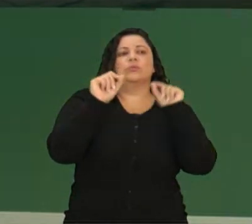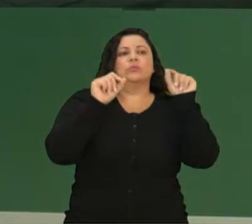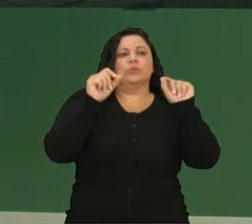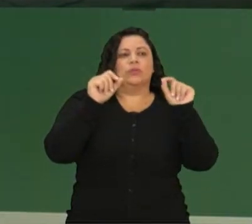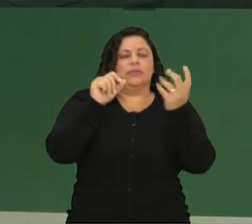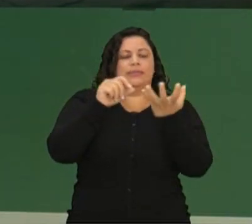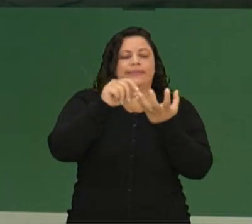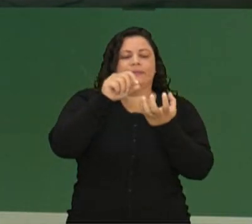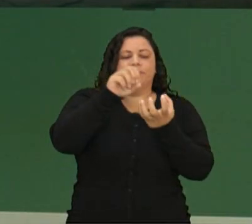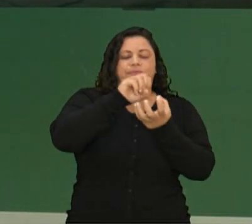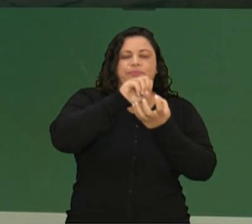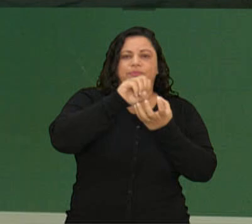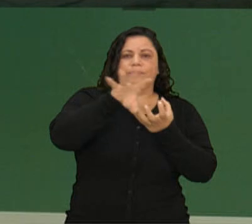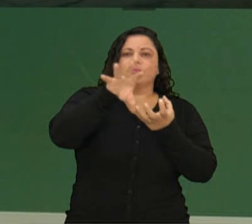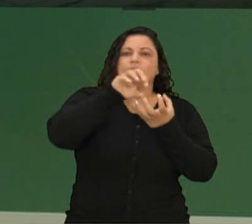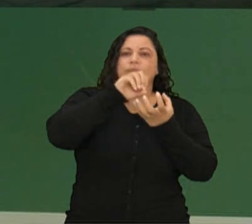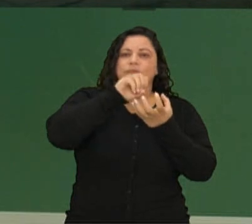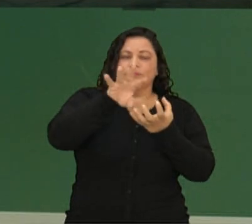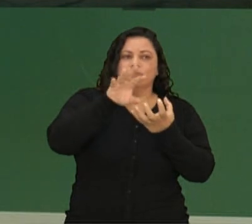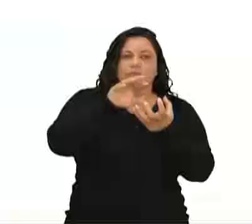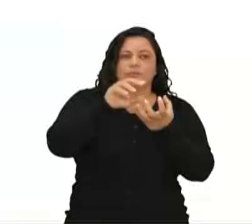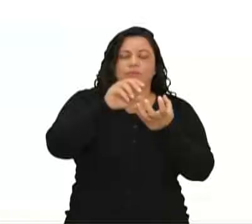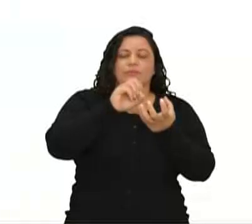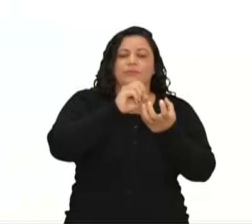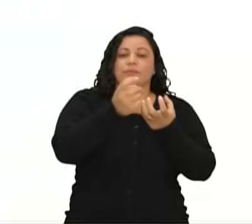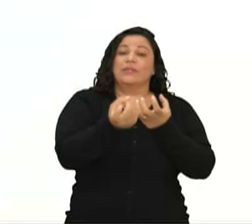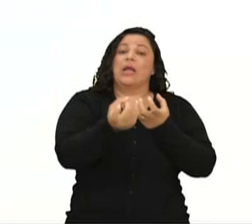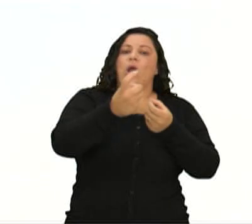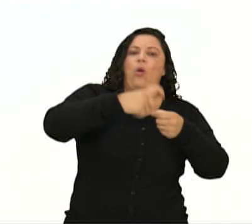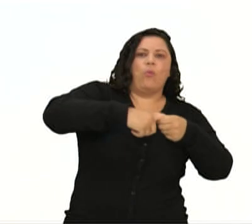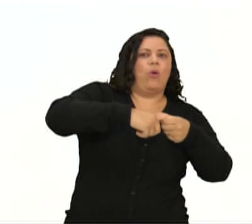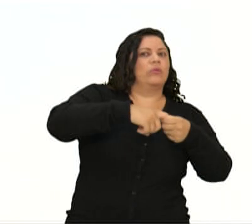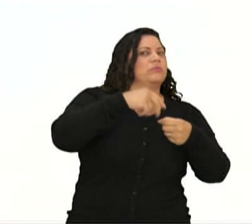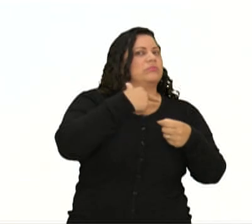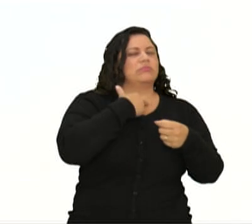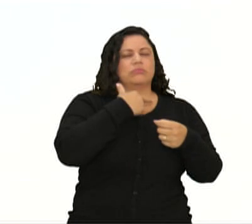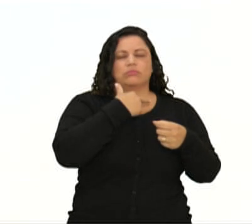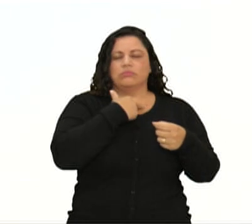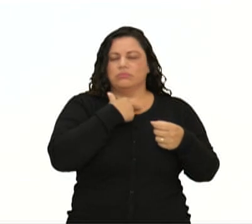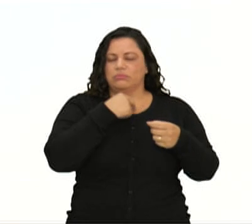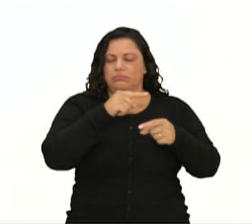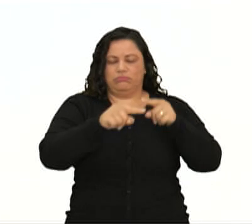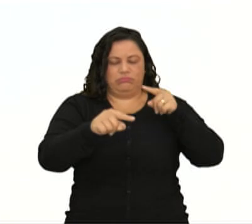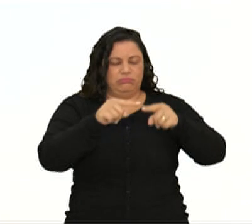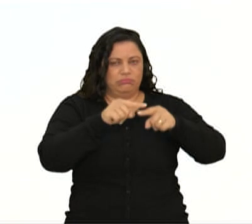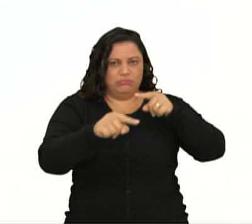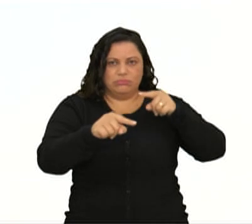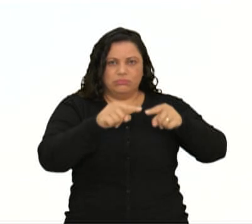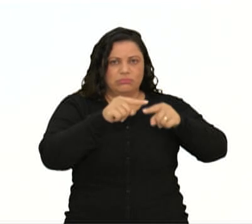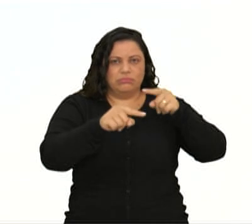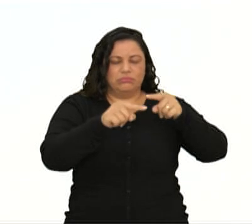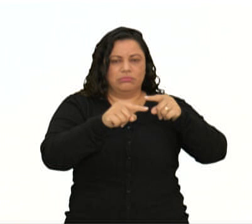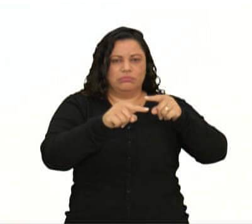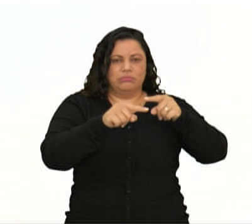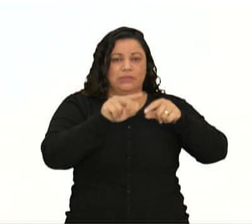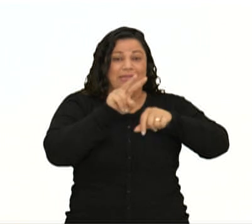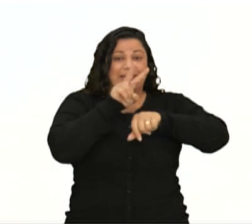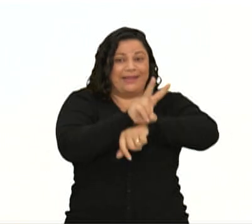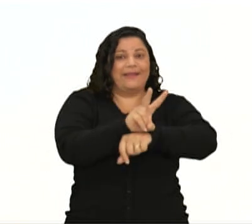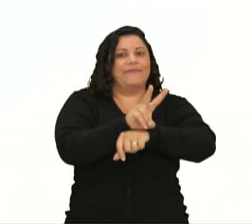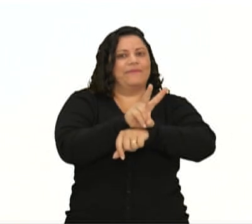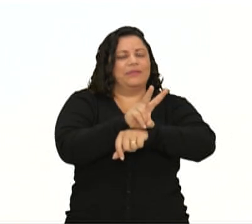sangue retorne da artéria que ele está indo para dentro do coração novamente. Tá? Então, quando o coração está